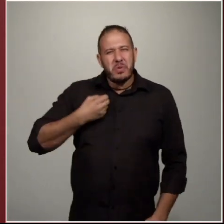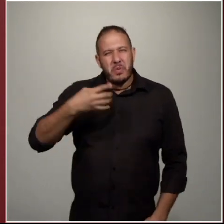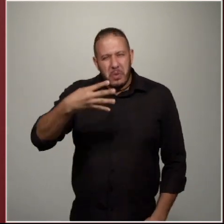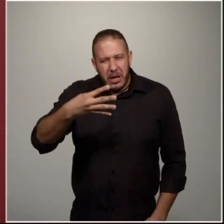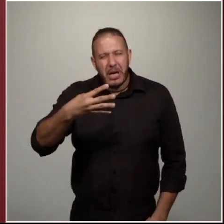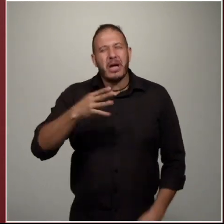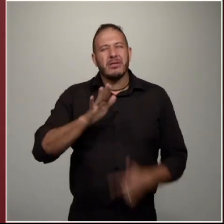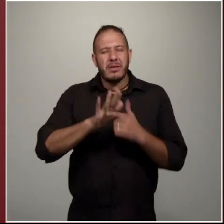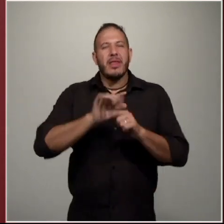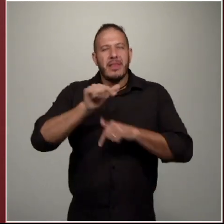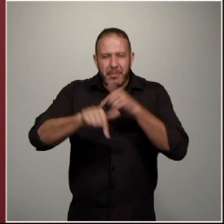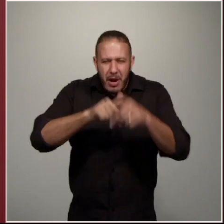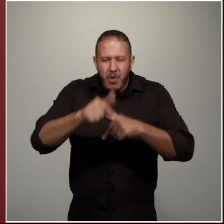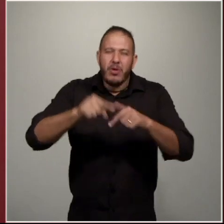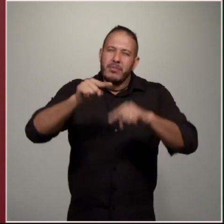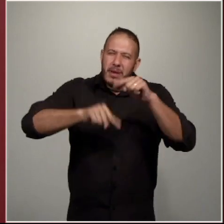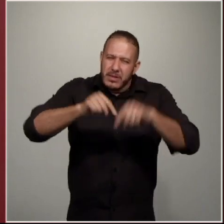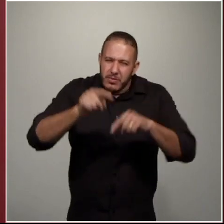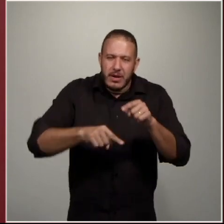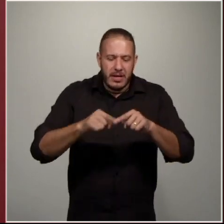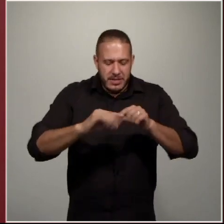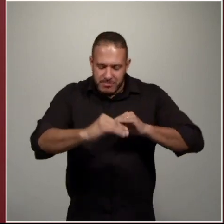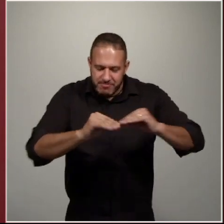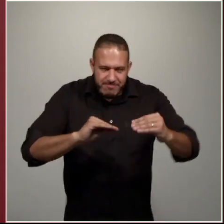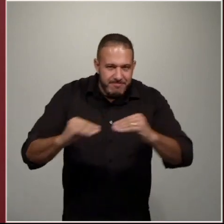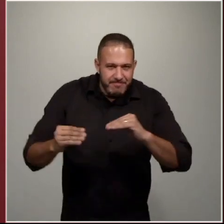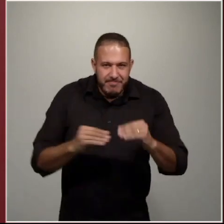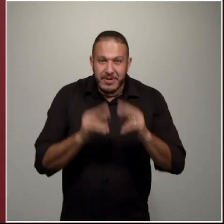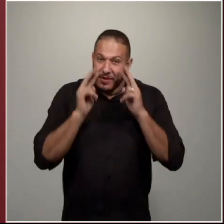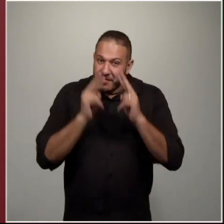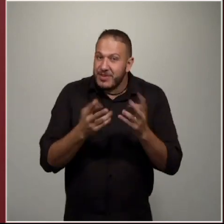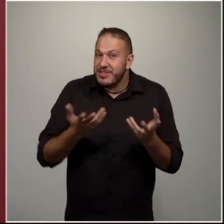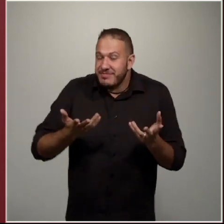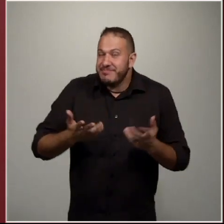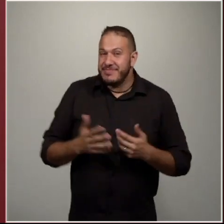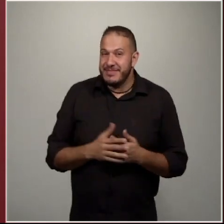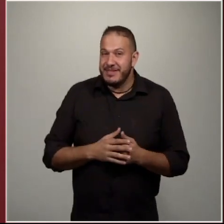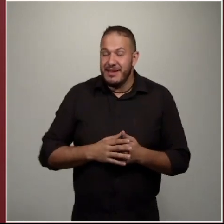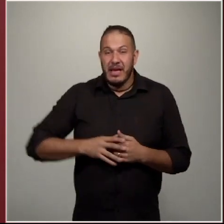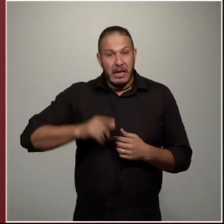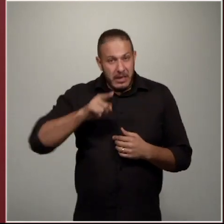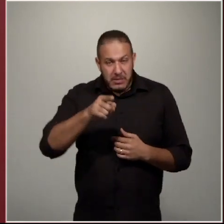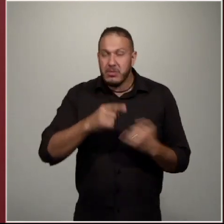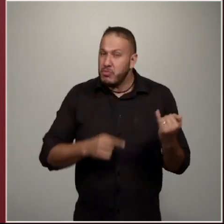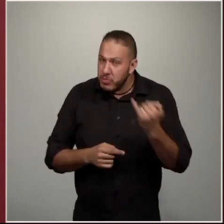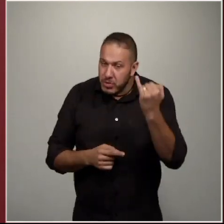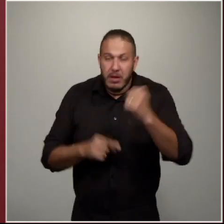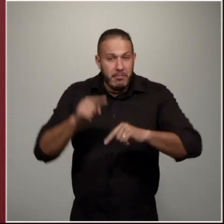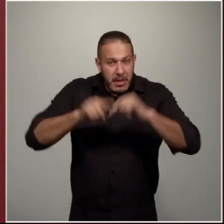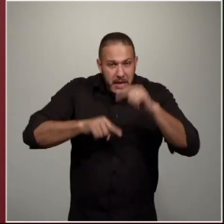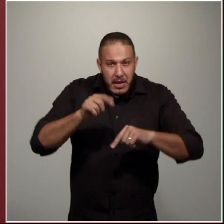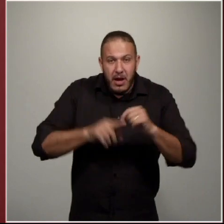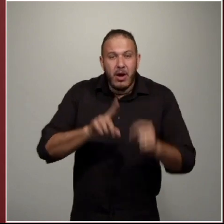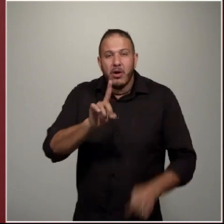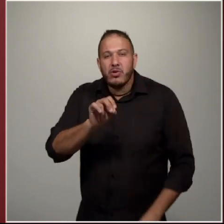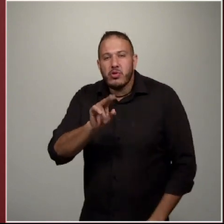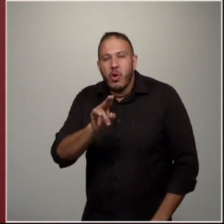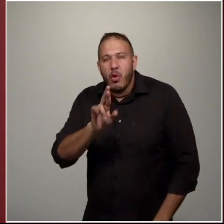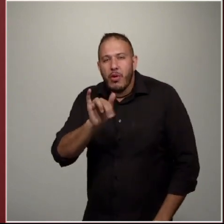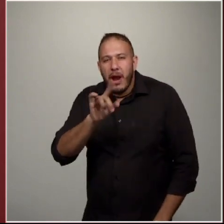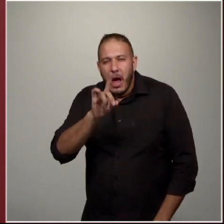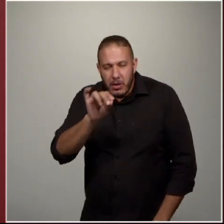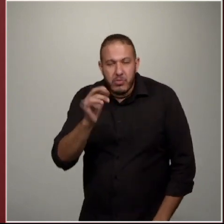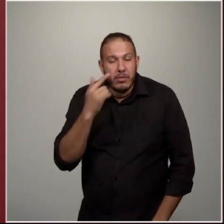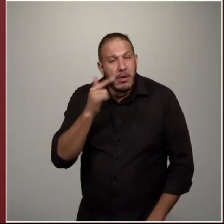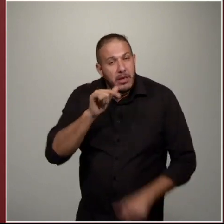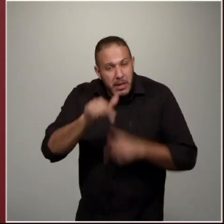sobre os materiais manipuláveis e veja é essencialmente o material dourado é para trabalhar justamente a